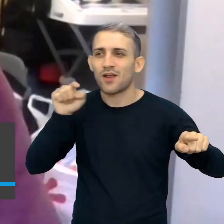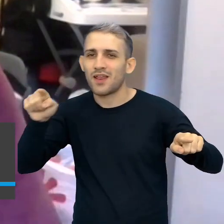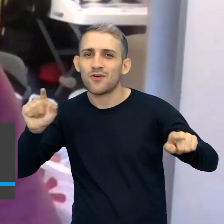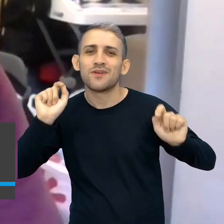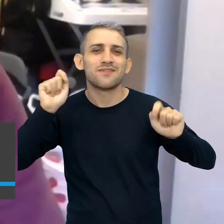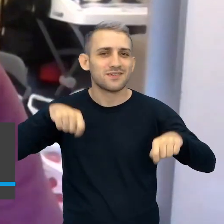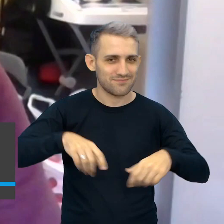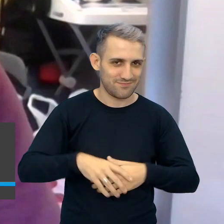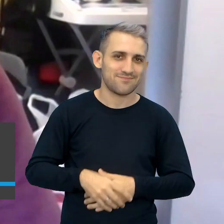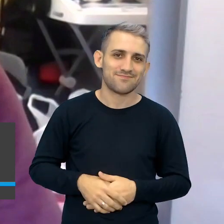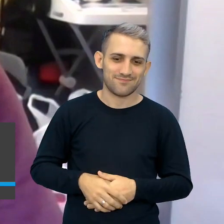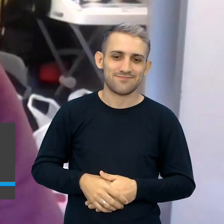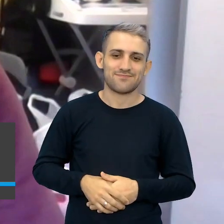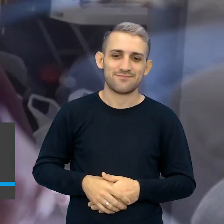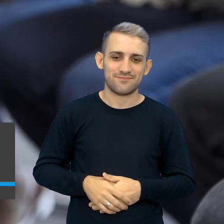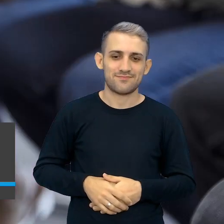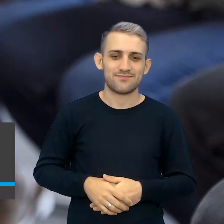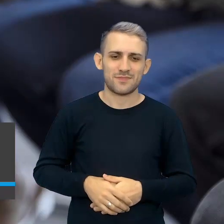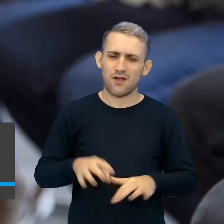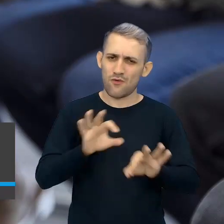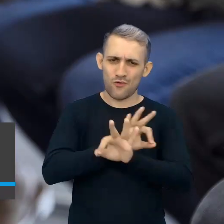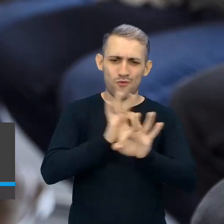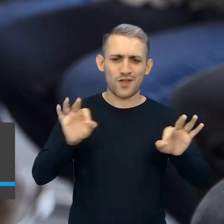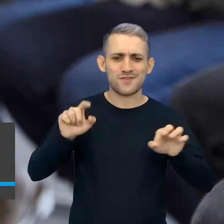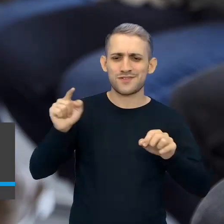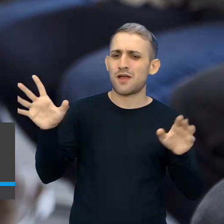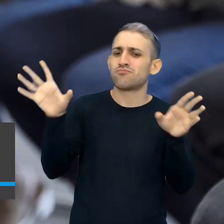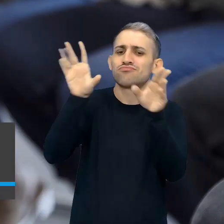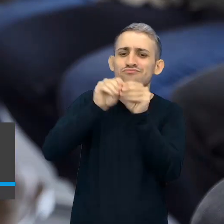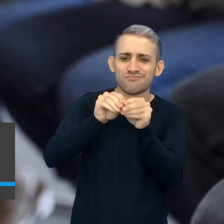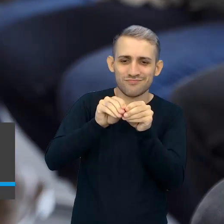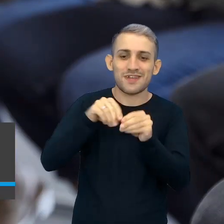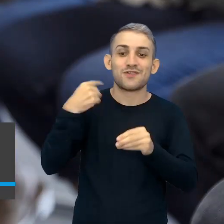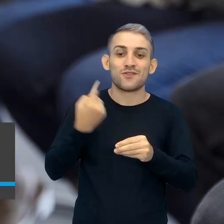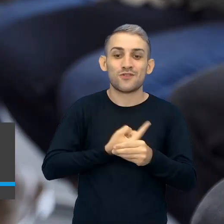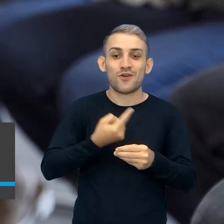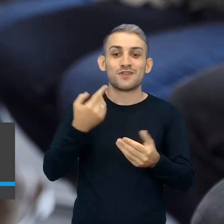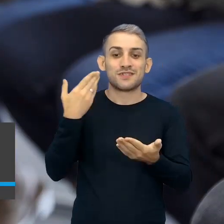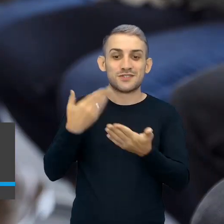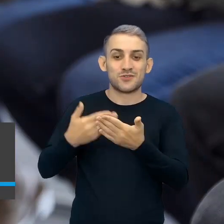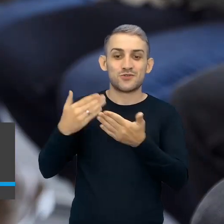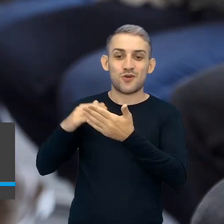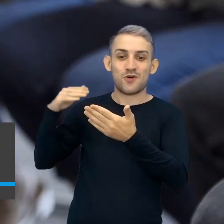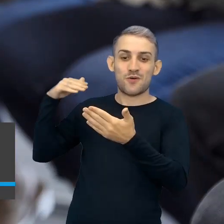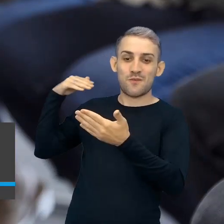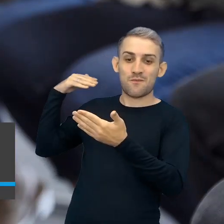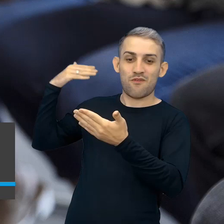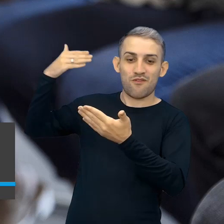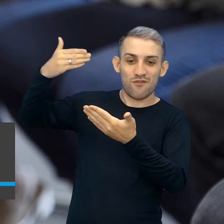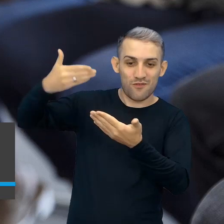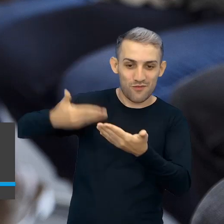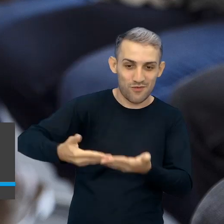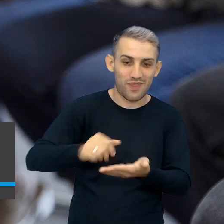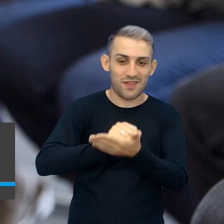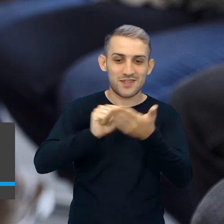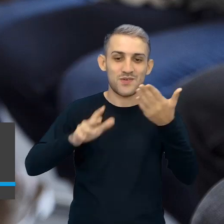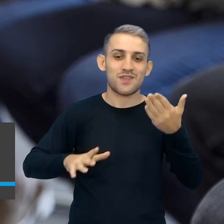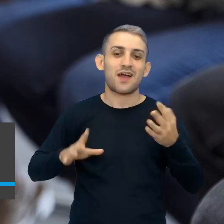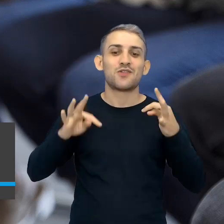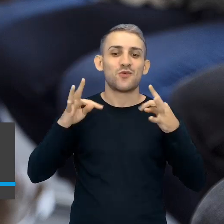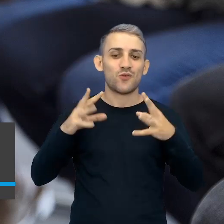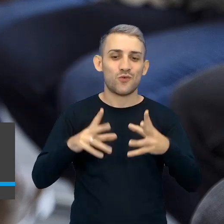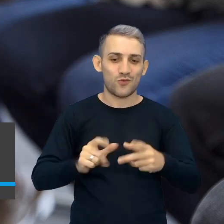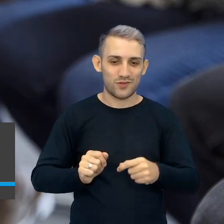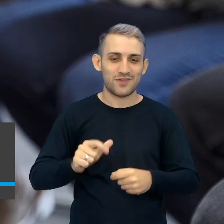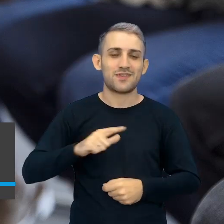outro. Sim, nossa, ótimo. E você fez um resumo aqui do que a gente tratou praticamente nessa atividade toda, né?